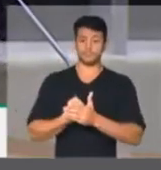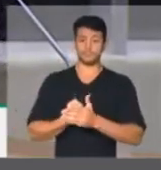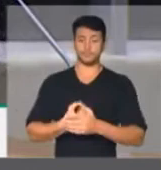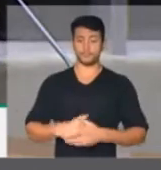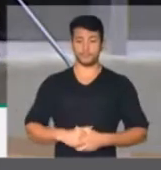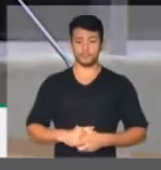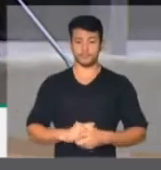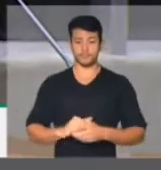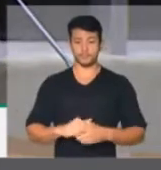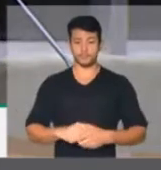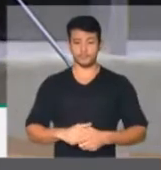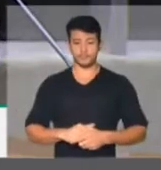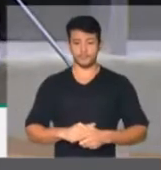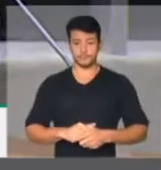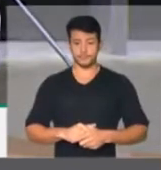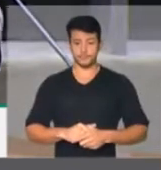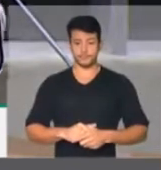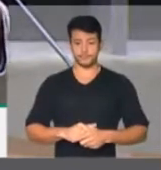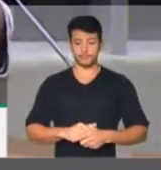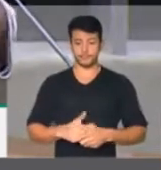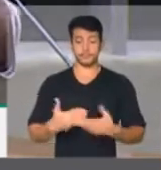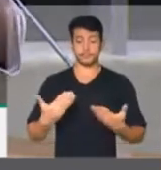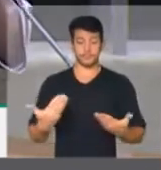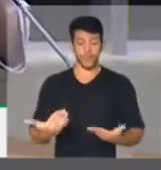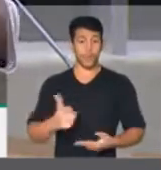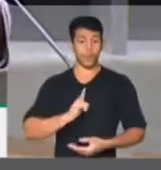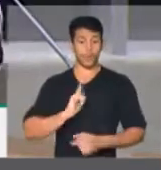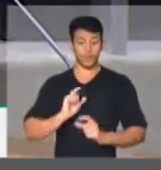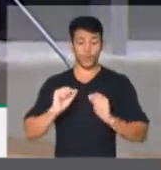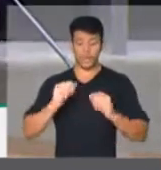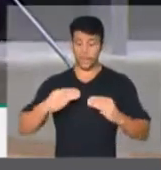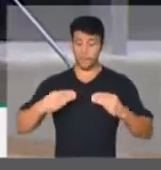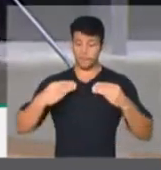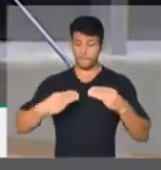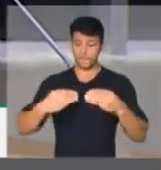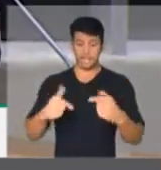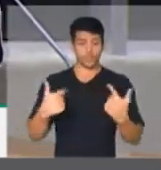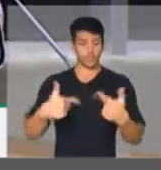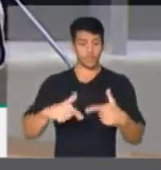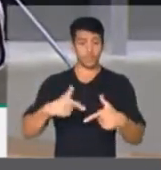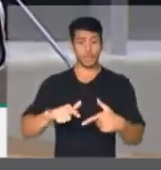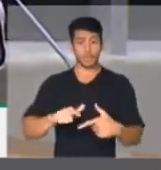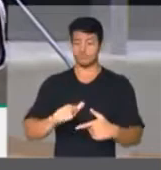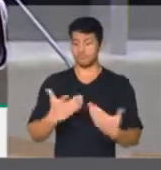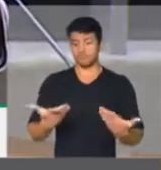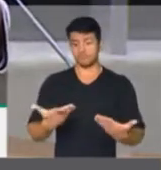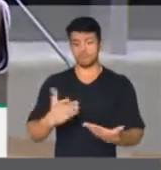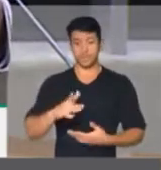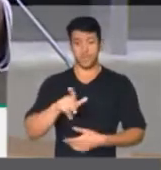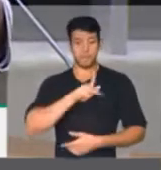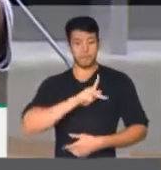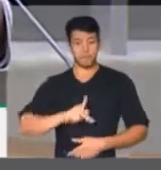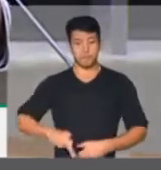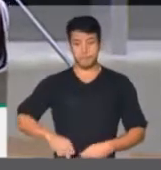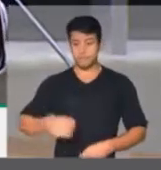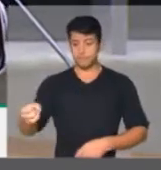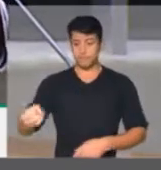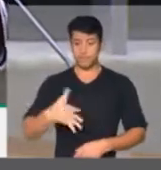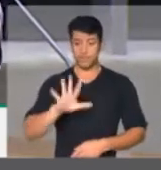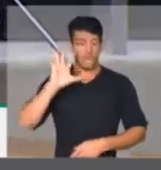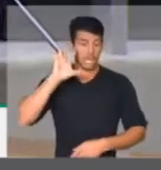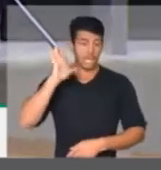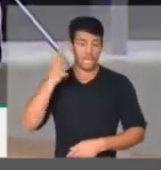no interesse da força de trabalho e estabelecer a relação